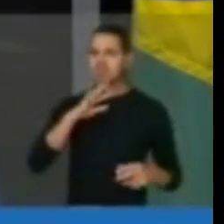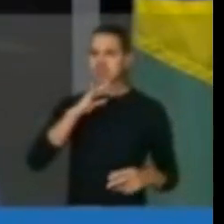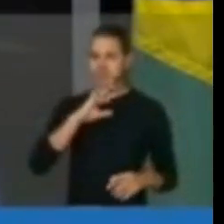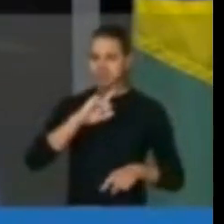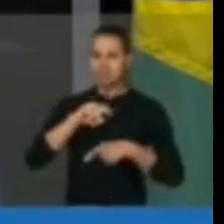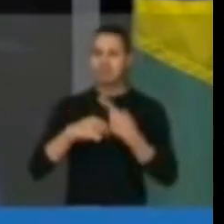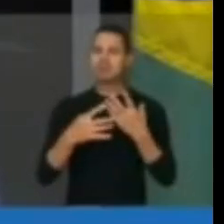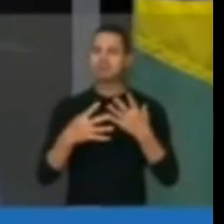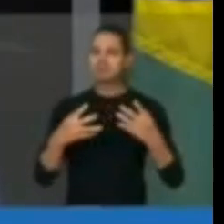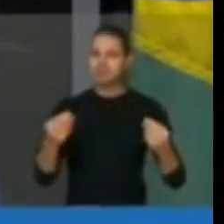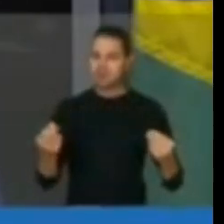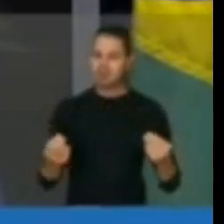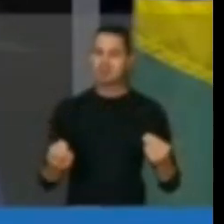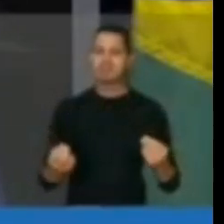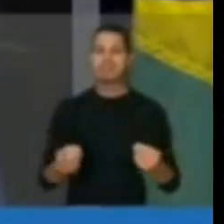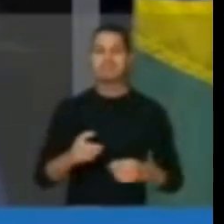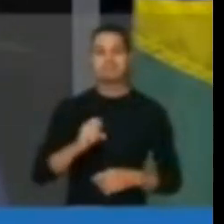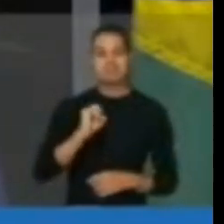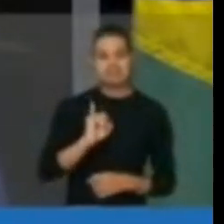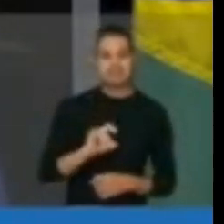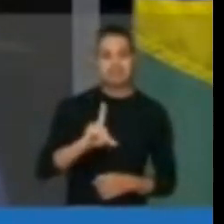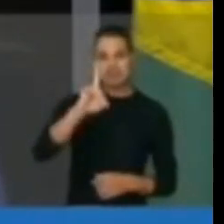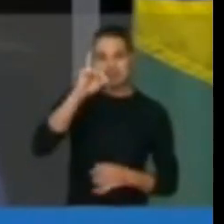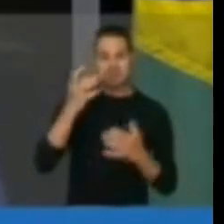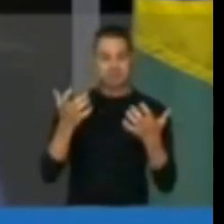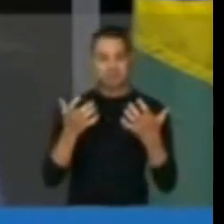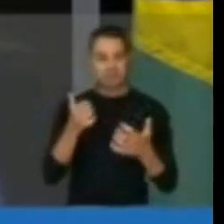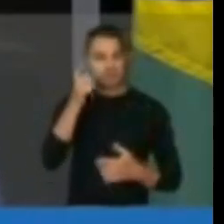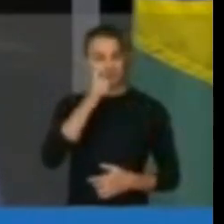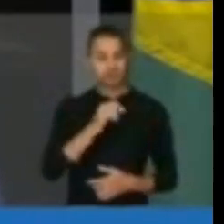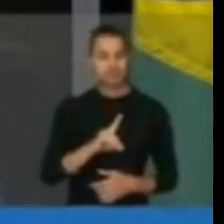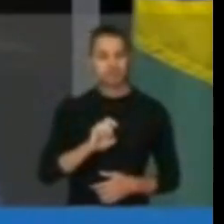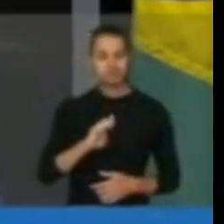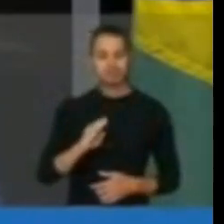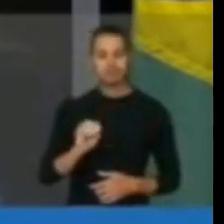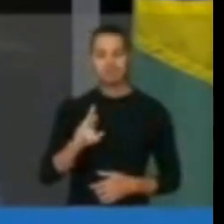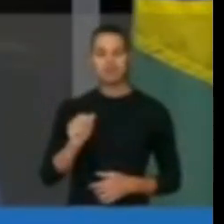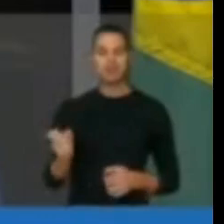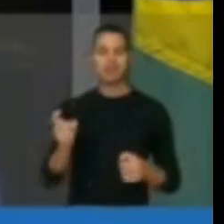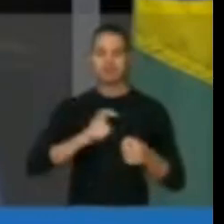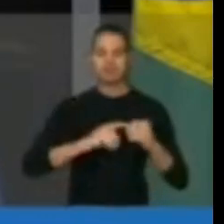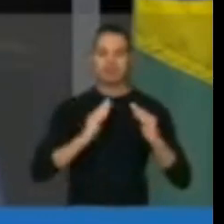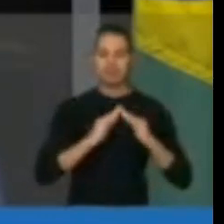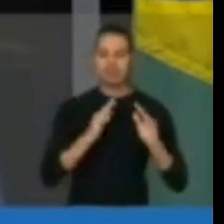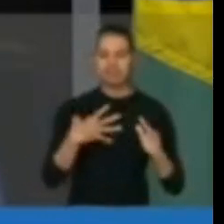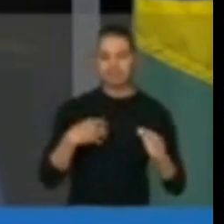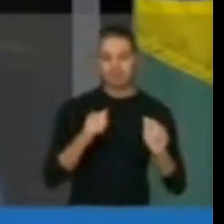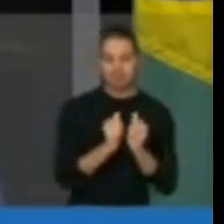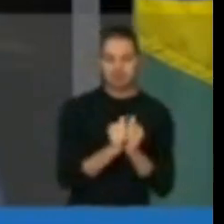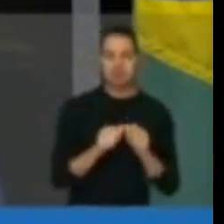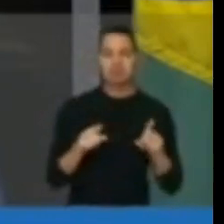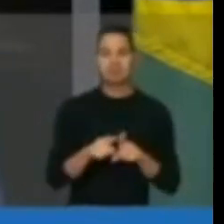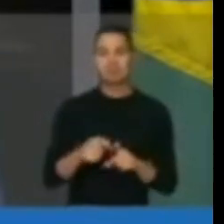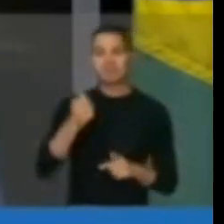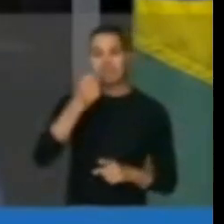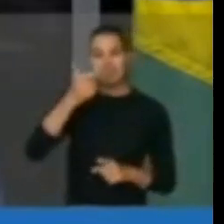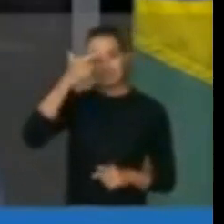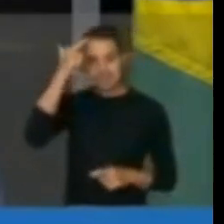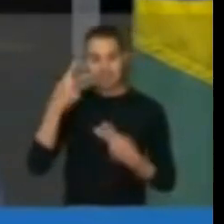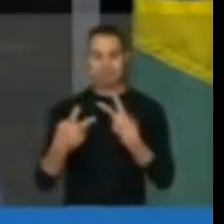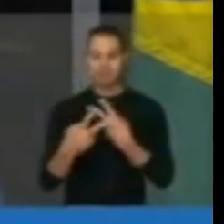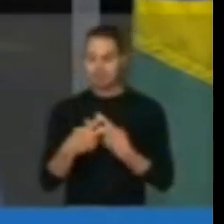Deus quiser, em breve a Débora estará de volta com seus filhos, Alexandre de Moraes estará atrás das grades, que é o